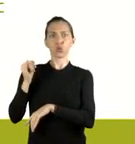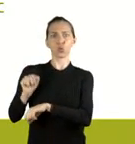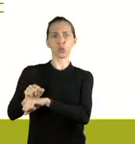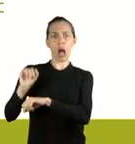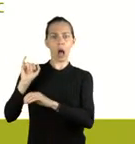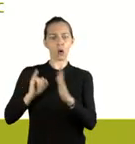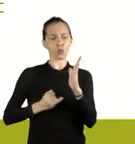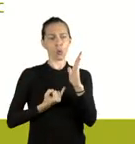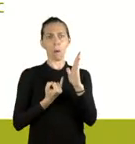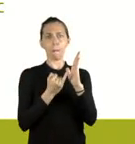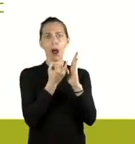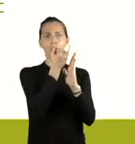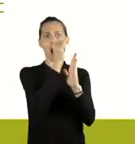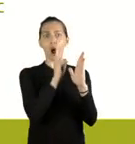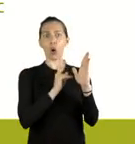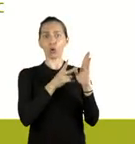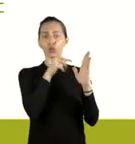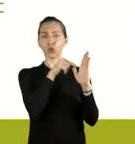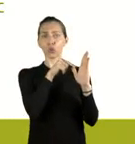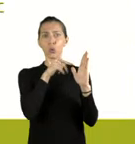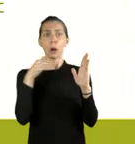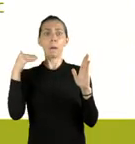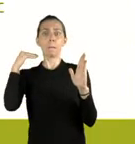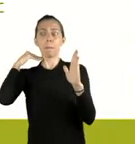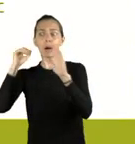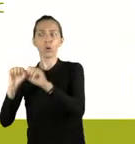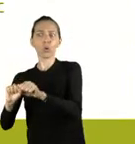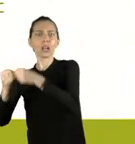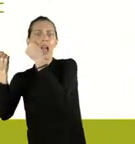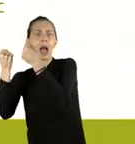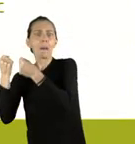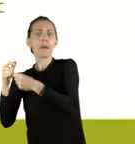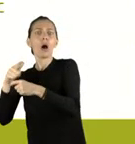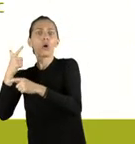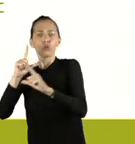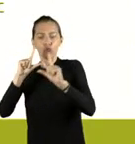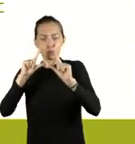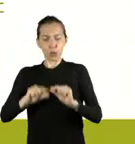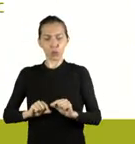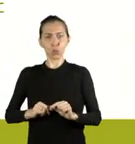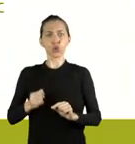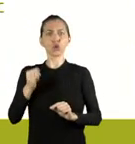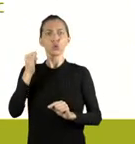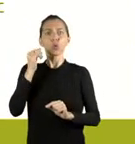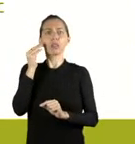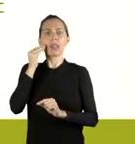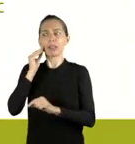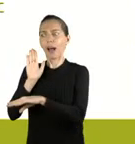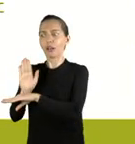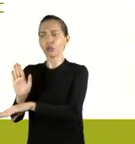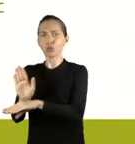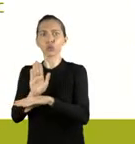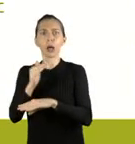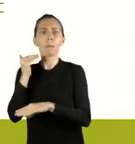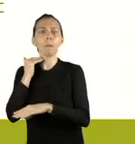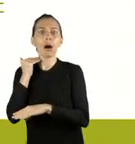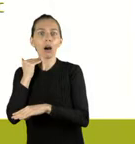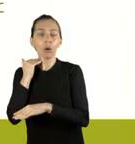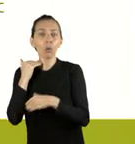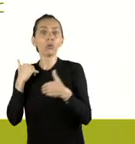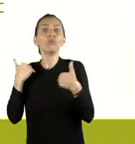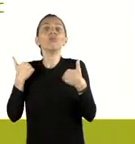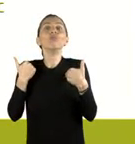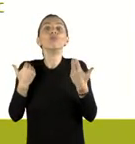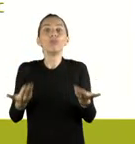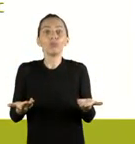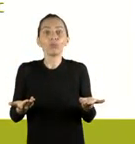inflação alta e os bancos quebrarem, ou eu abaixo os juros e tenho que salvar os bancos para não acontecer um